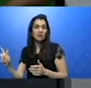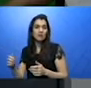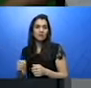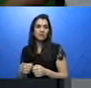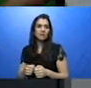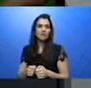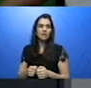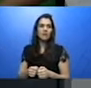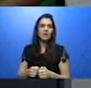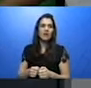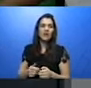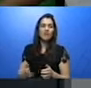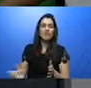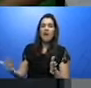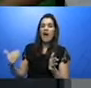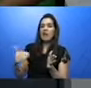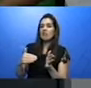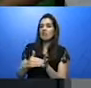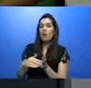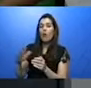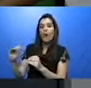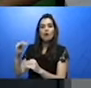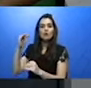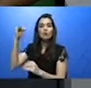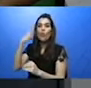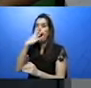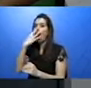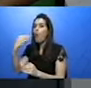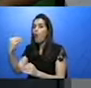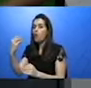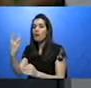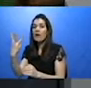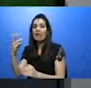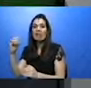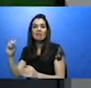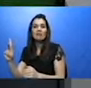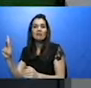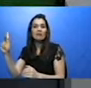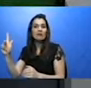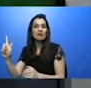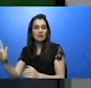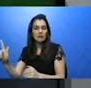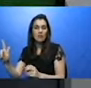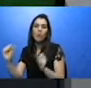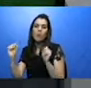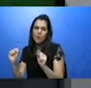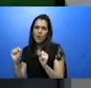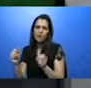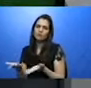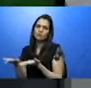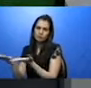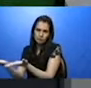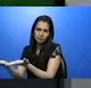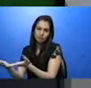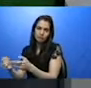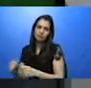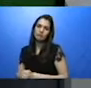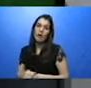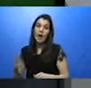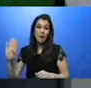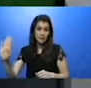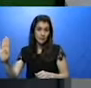daqui vai até o peso de um adulto, ó, o peso final, que é 30 quilos, certo? Então, é possível usar a balança B